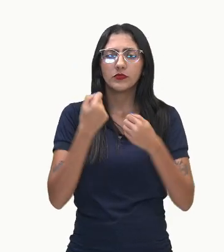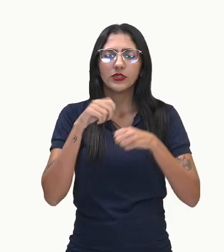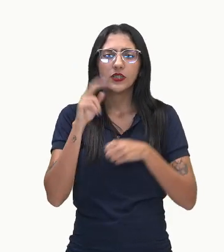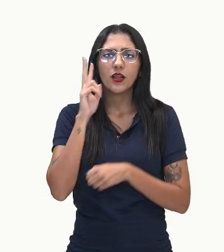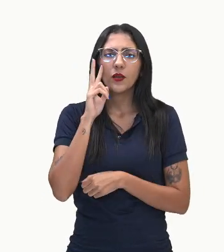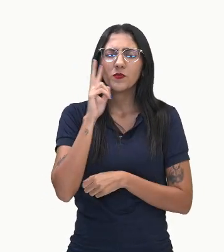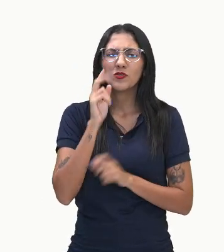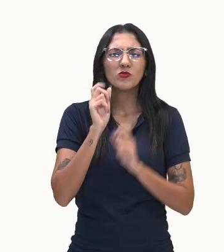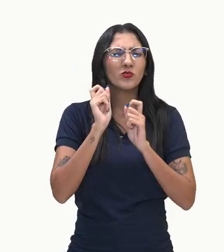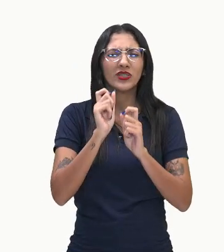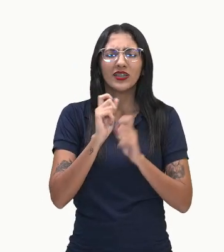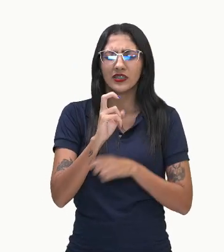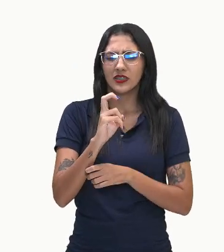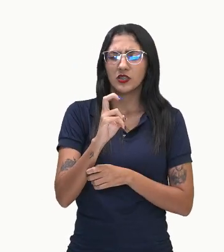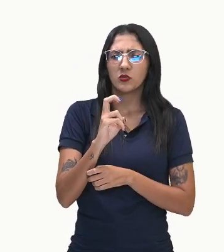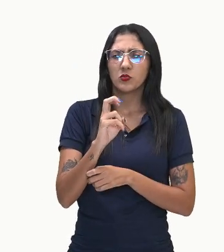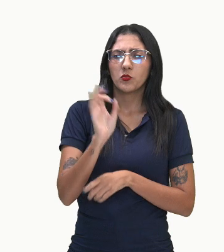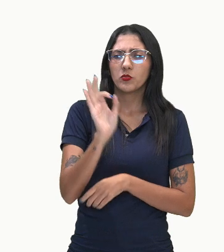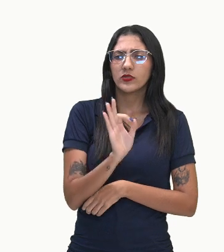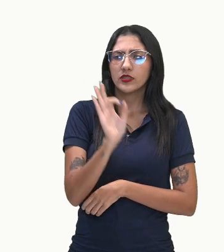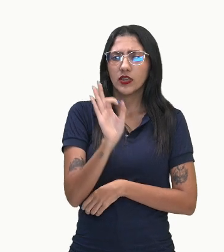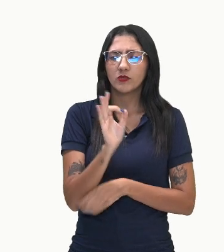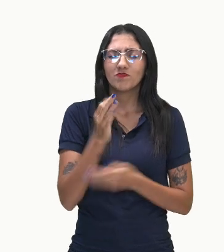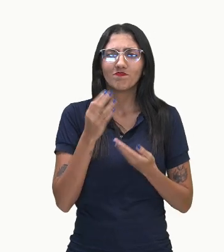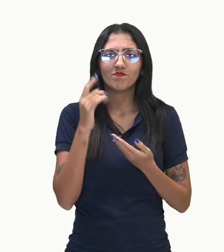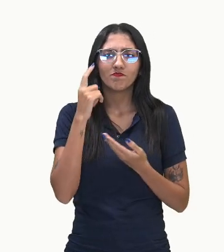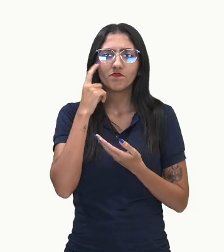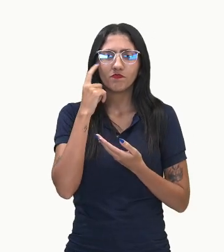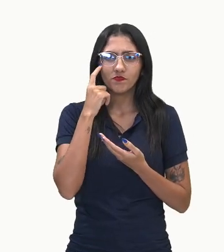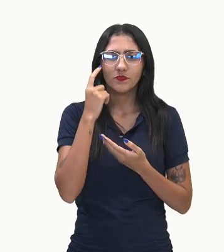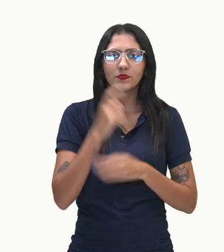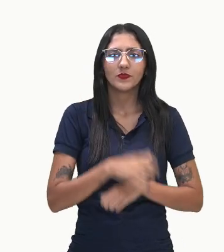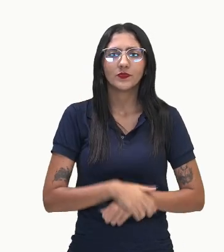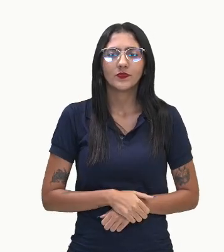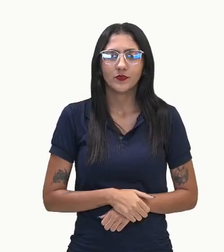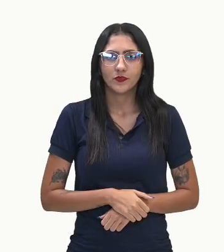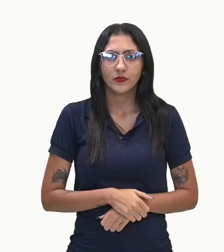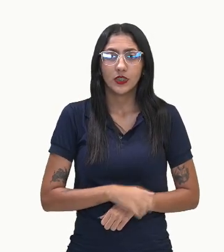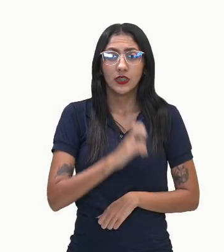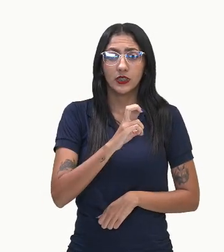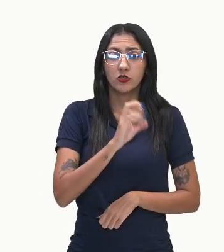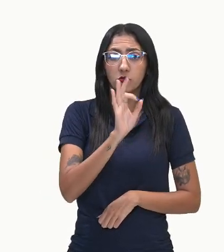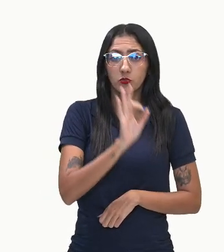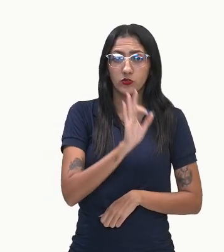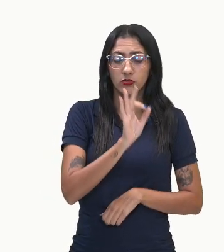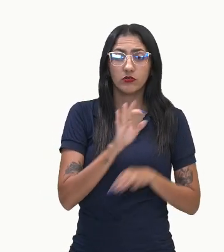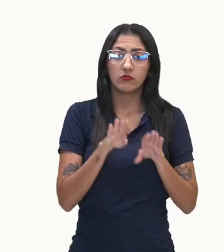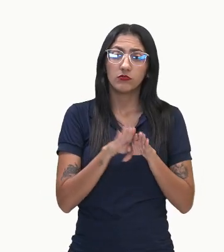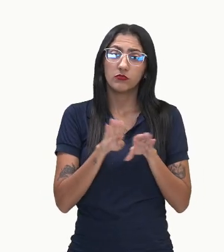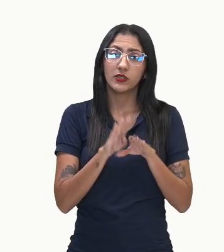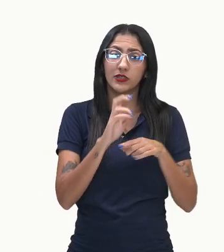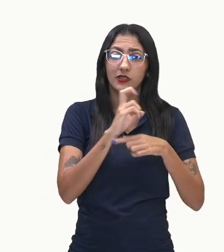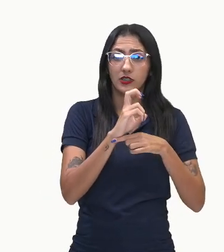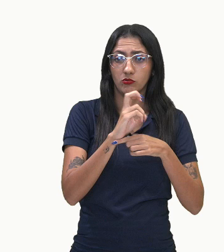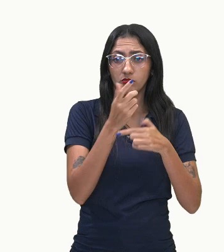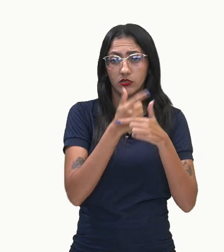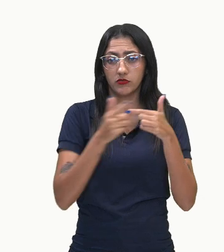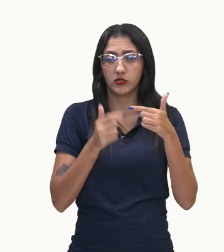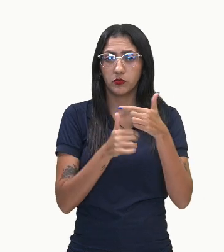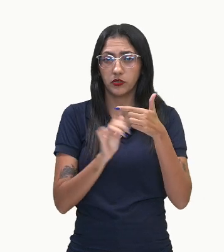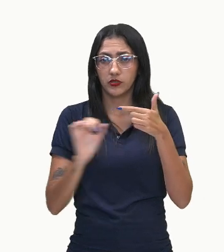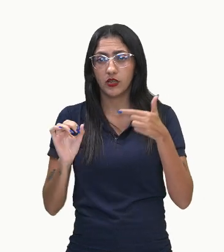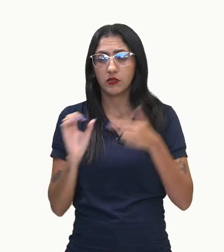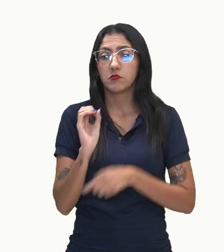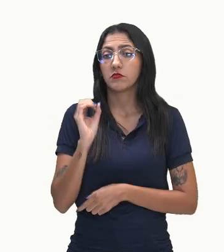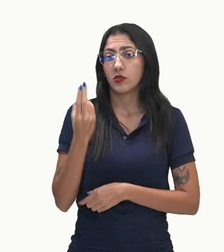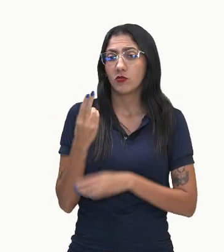é 5%. Então, 5%, né? 5% é a mesma coisa que 5 dividido por 100, que pode ser